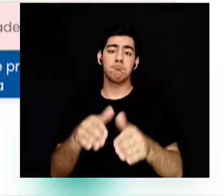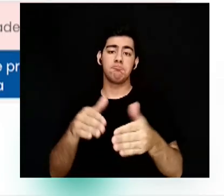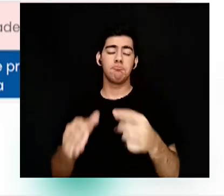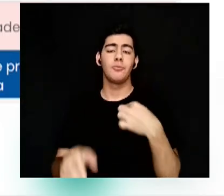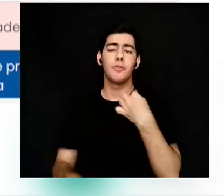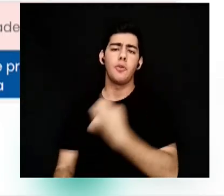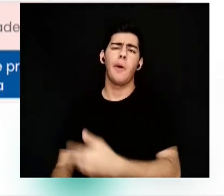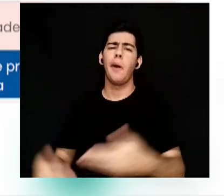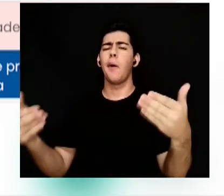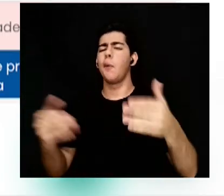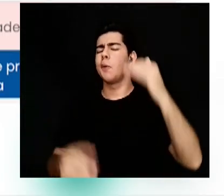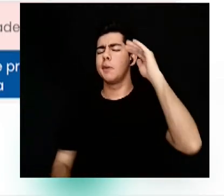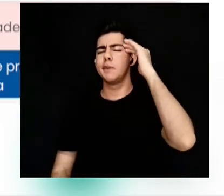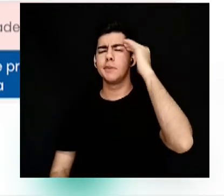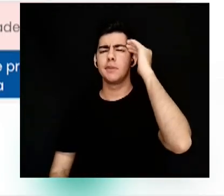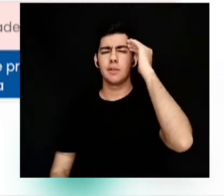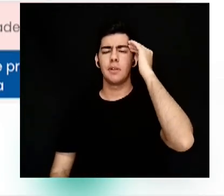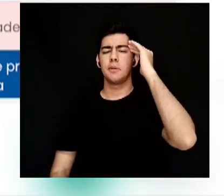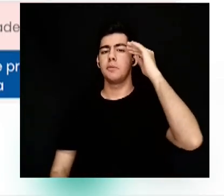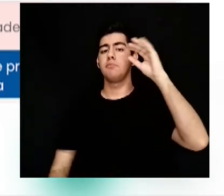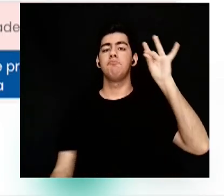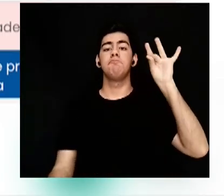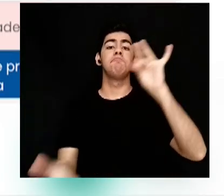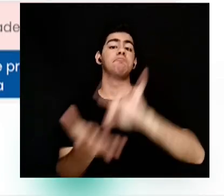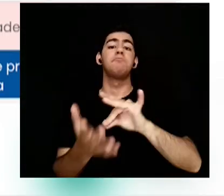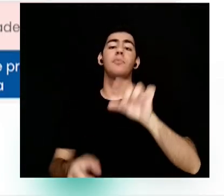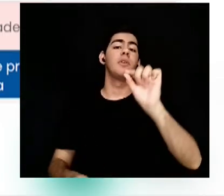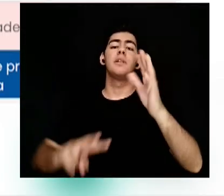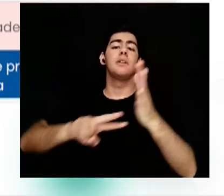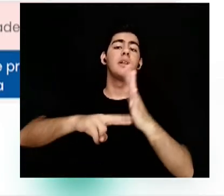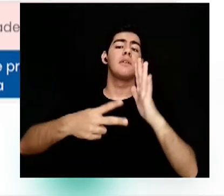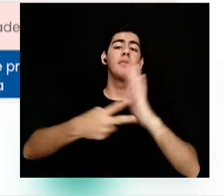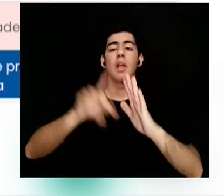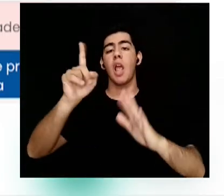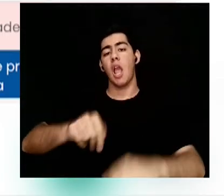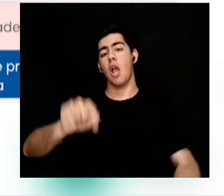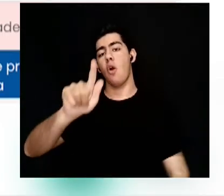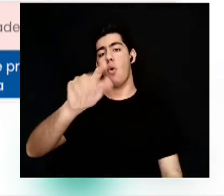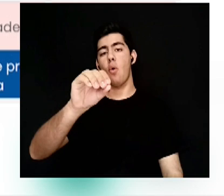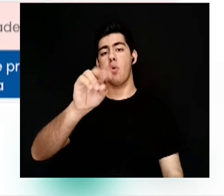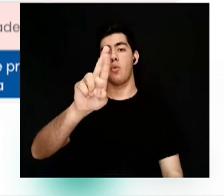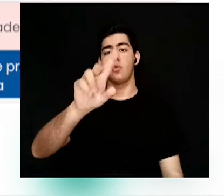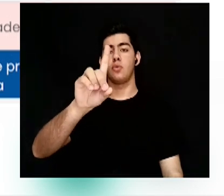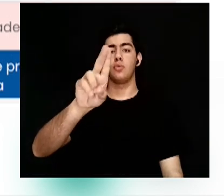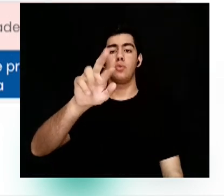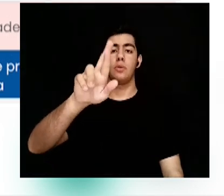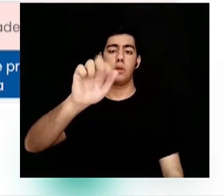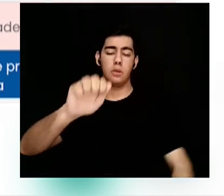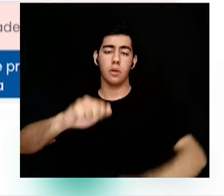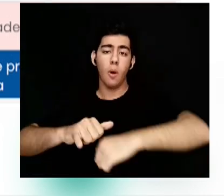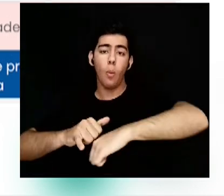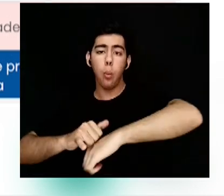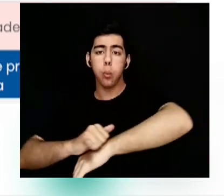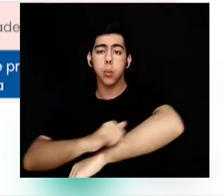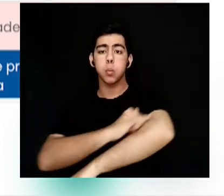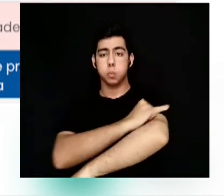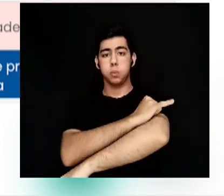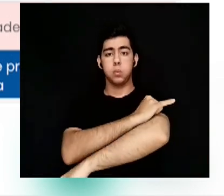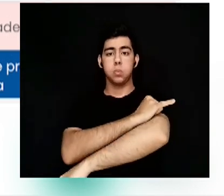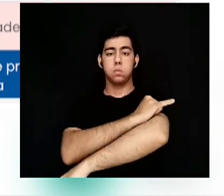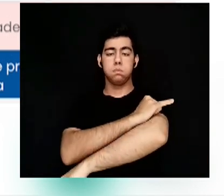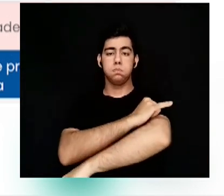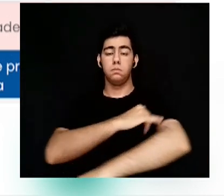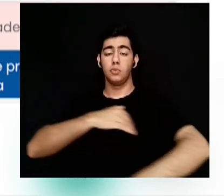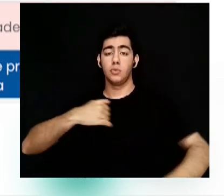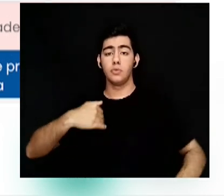ela é de fato, que é o excesso de gordura, excesso de adiposidade, principalmente na região visceral. Porque o que